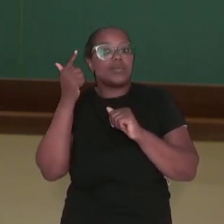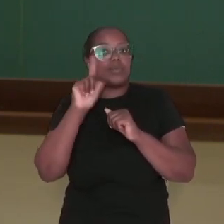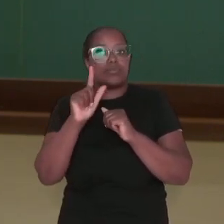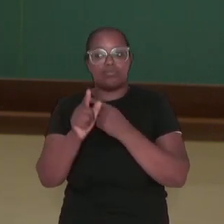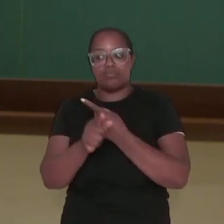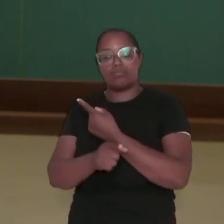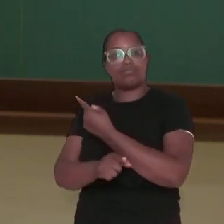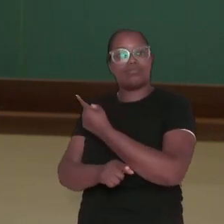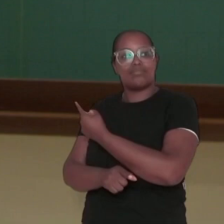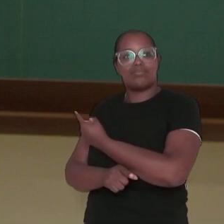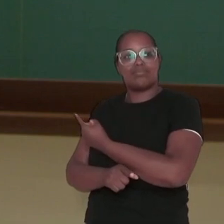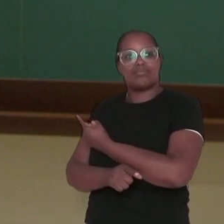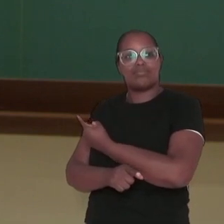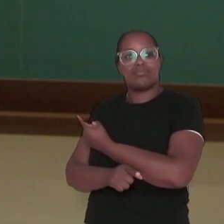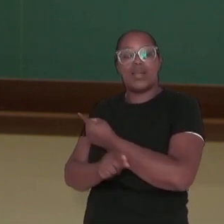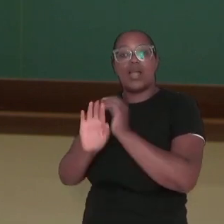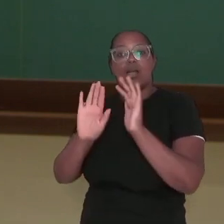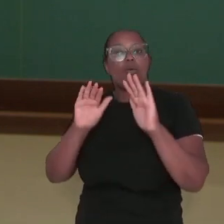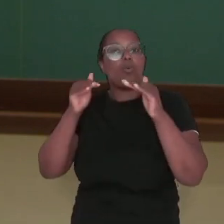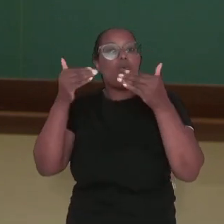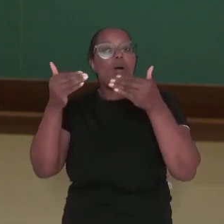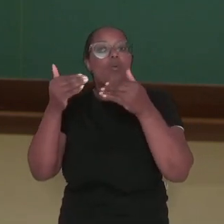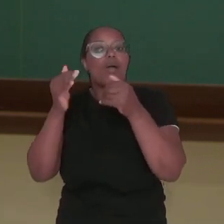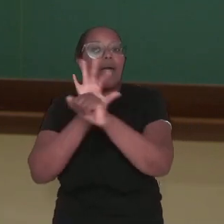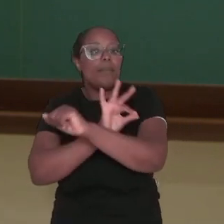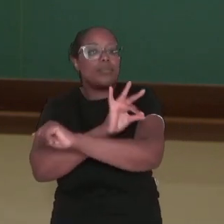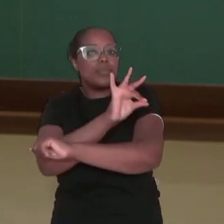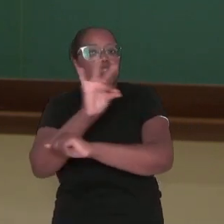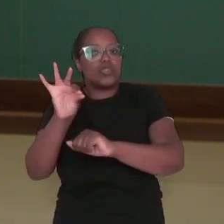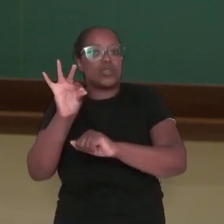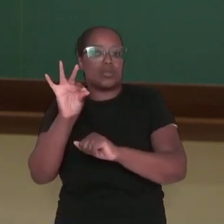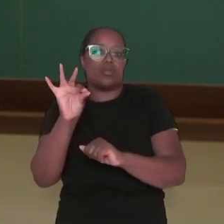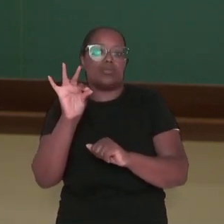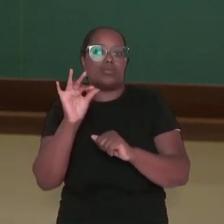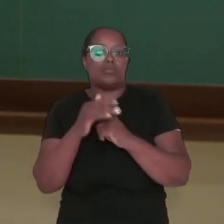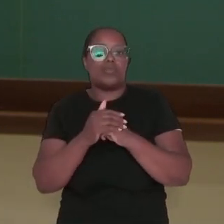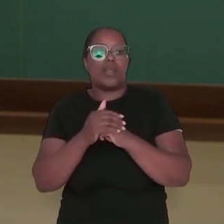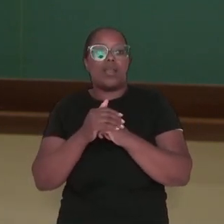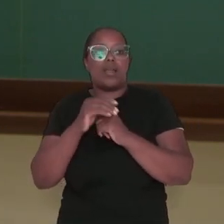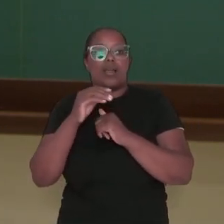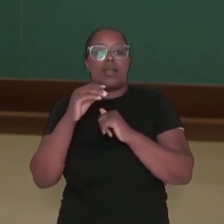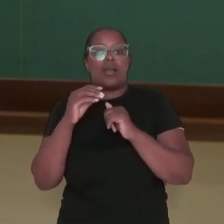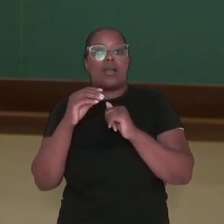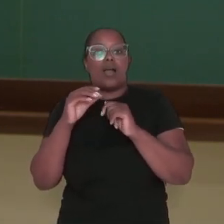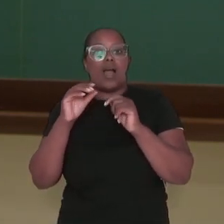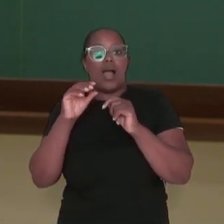célula, tá? Qual é o tamanho dessa célula? Então, olha só, a célula